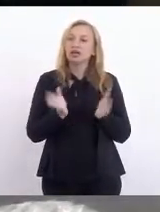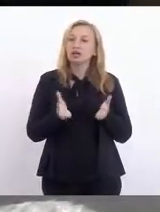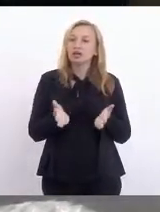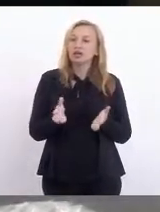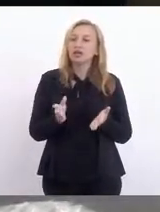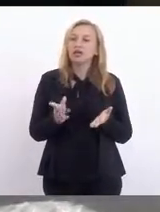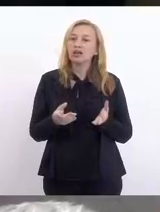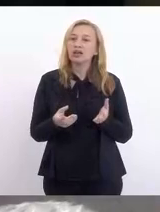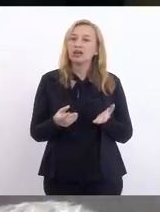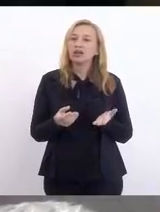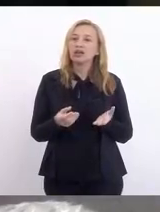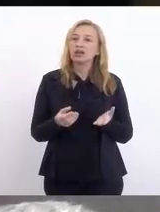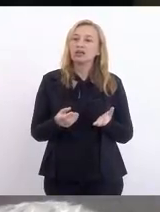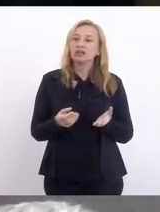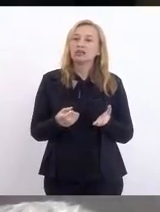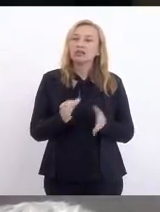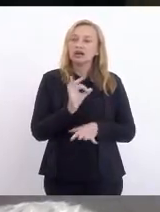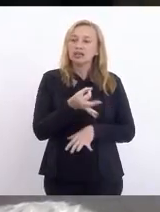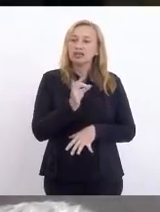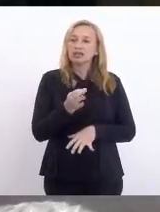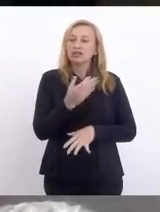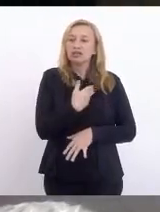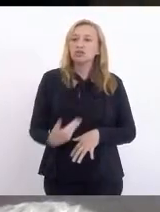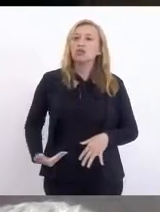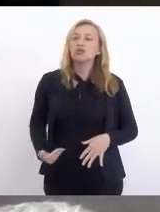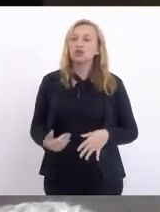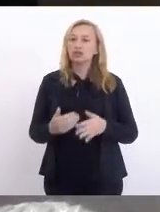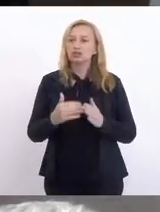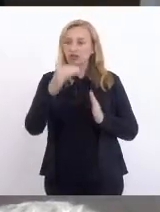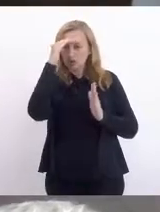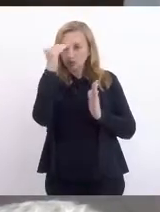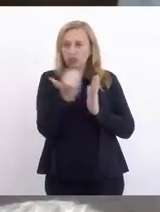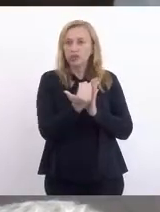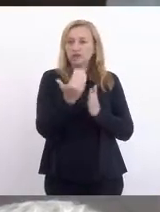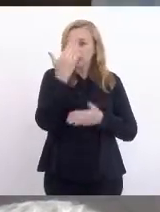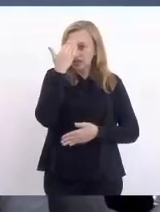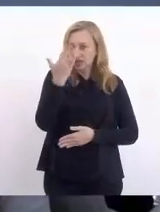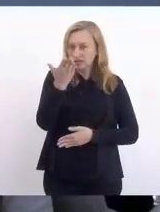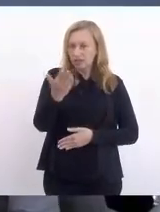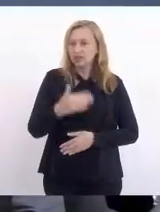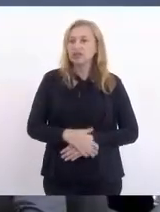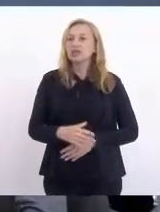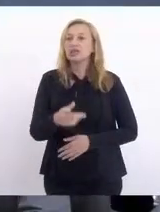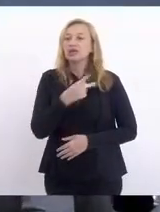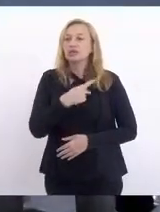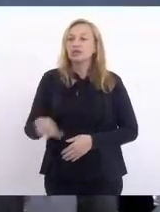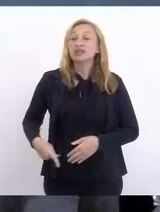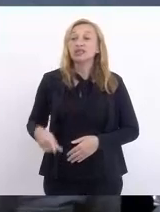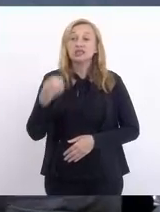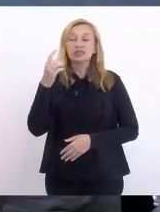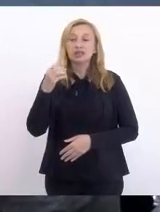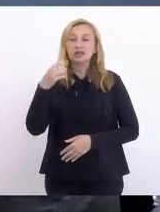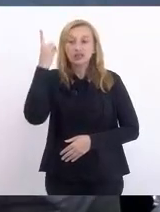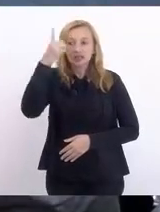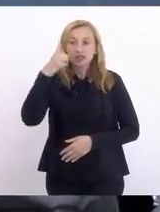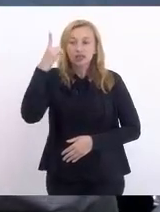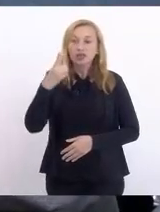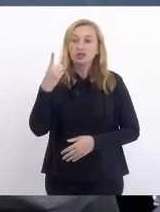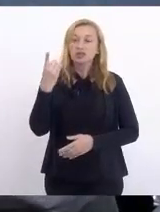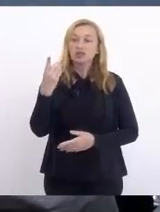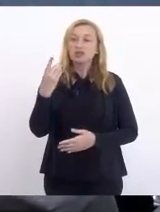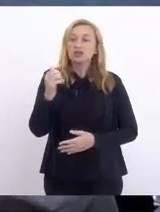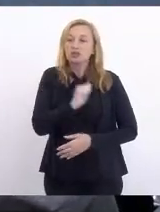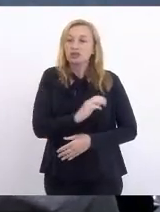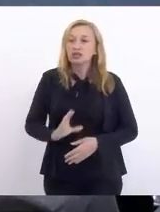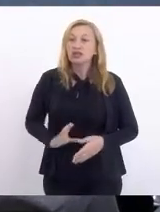do e quando que o Governo está fazendo graça a vossa iniciativa Presidente André os deputados aqui nesta casa